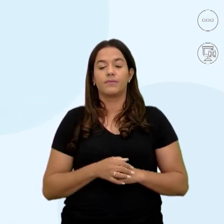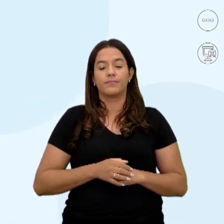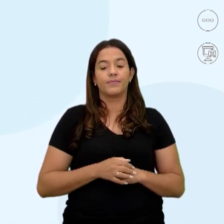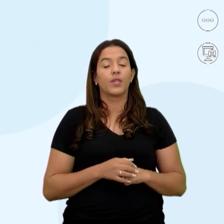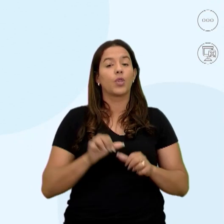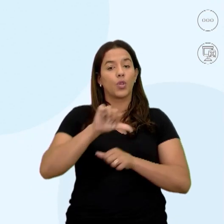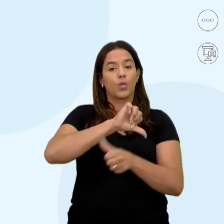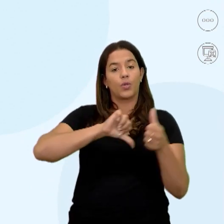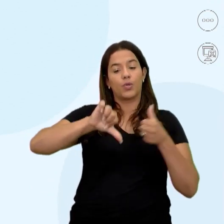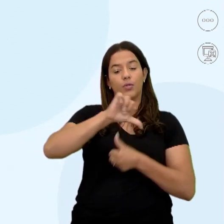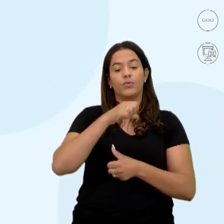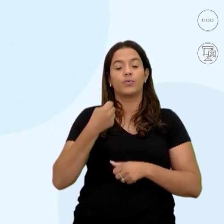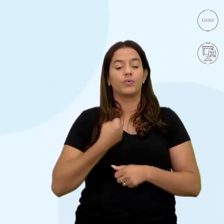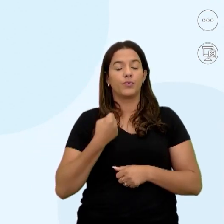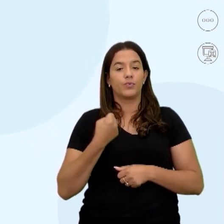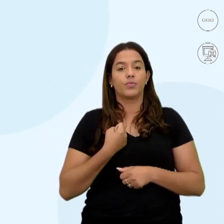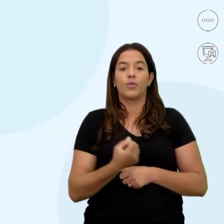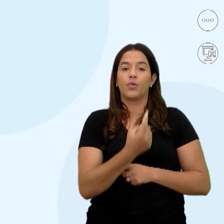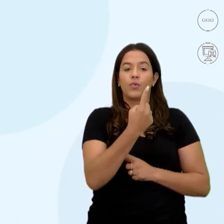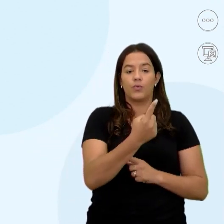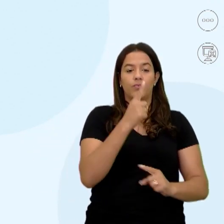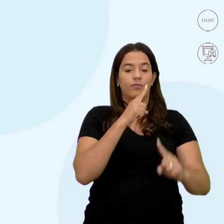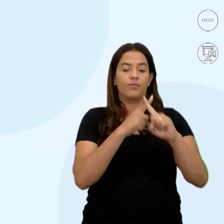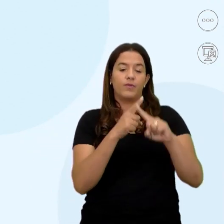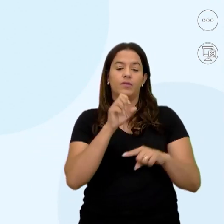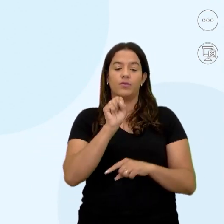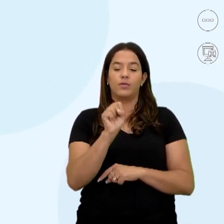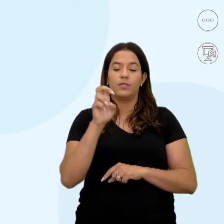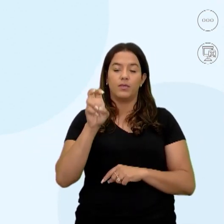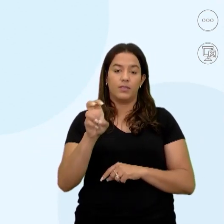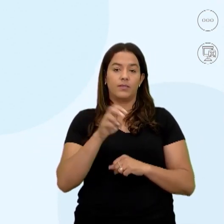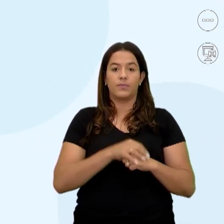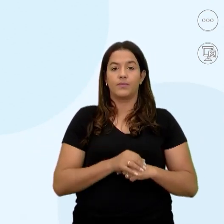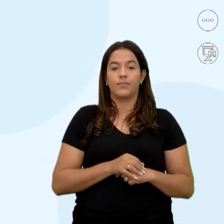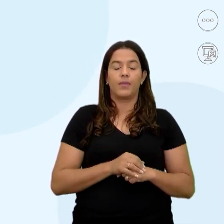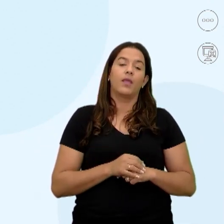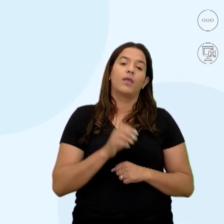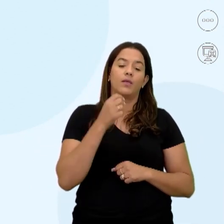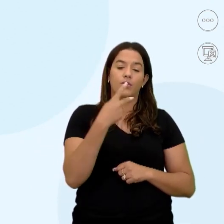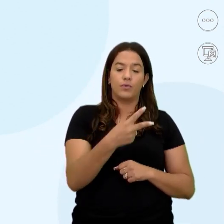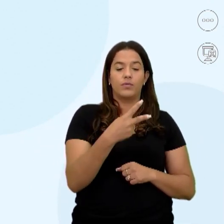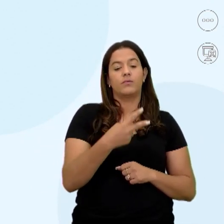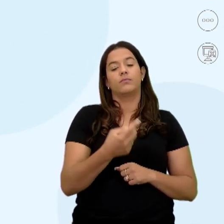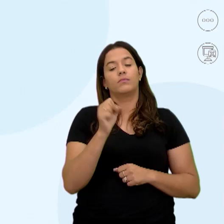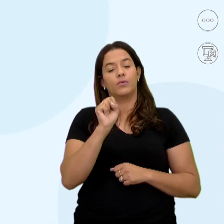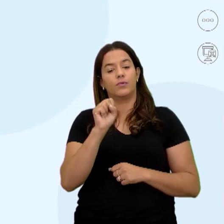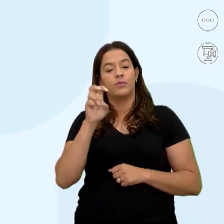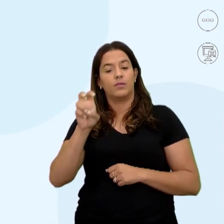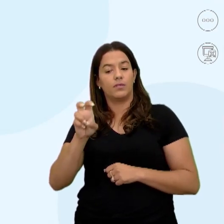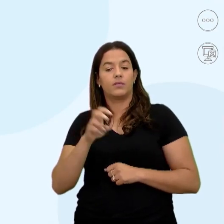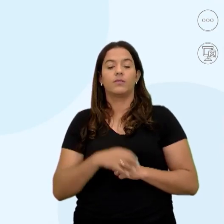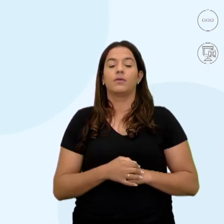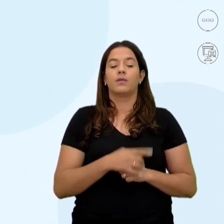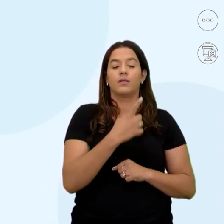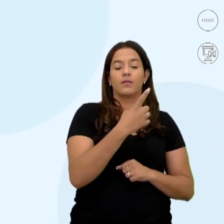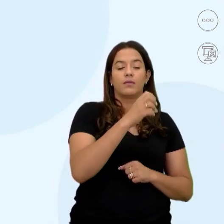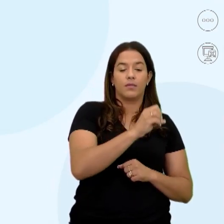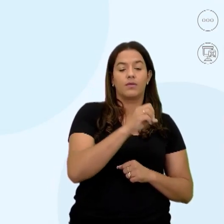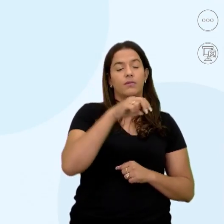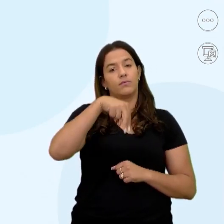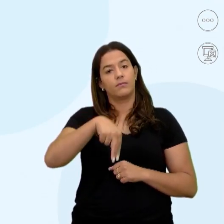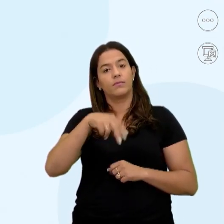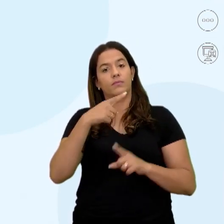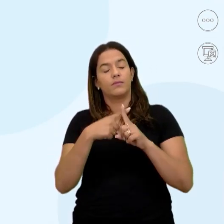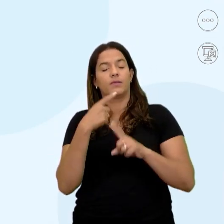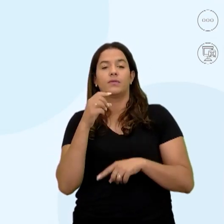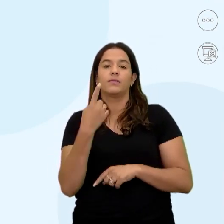por números, né? Um saco, 85 vezes 1. 2 sacos, 85 vezes 2. 10 sacos,